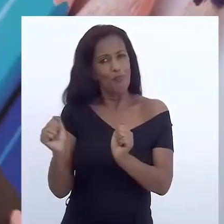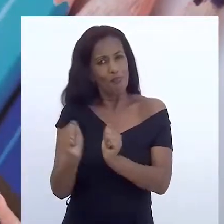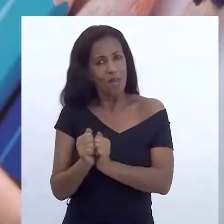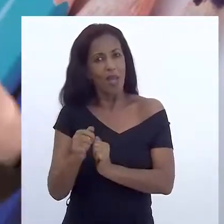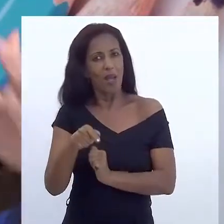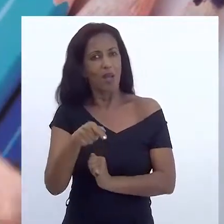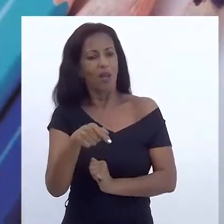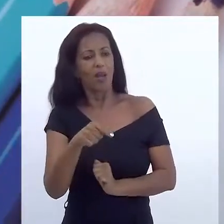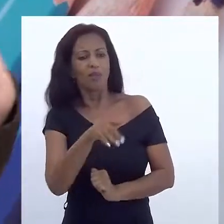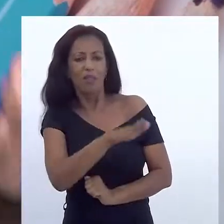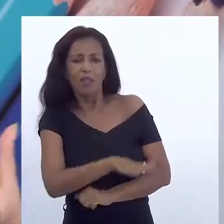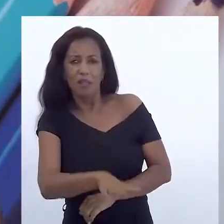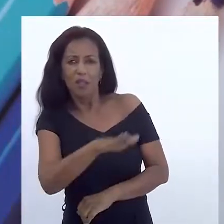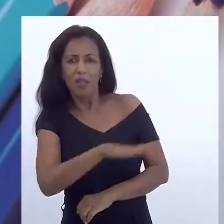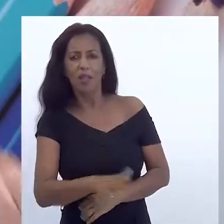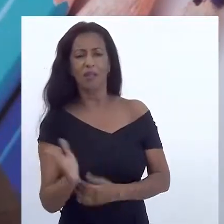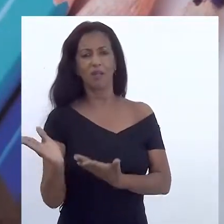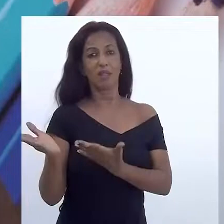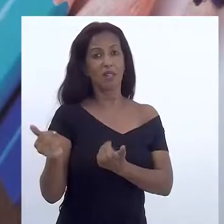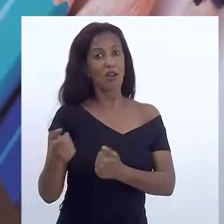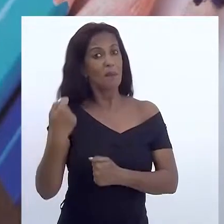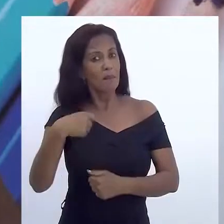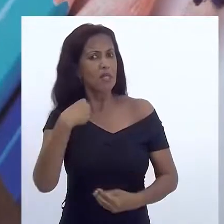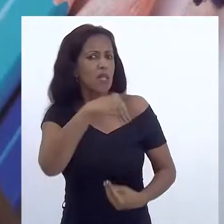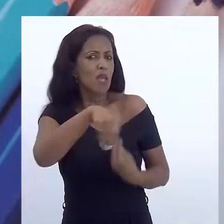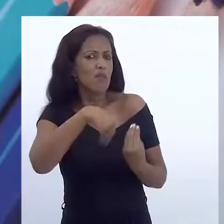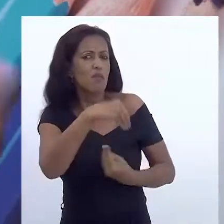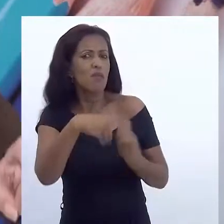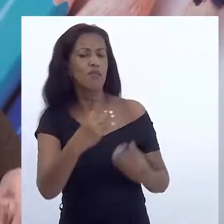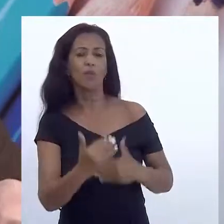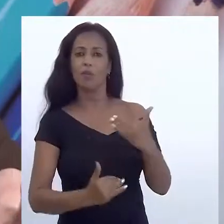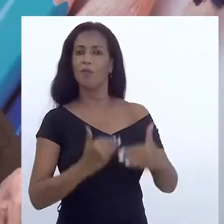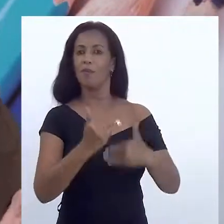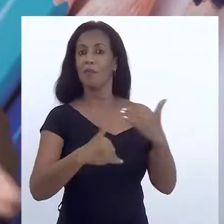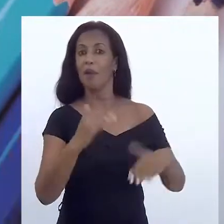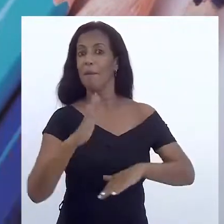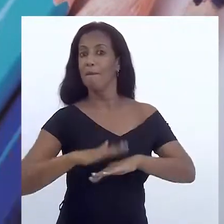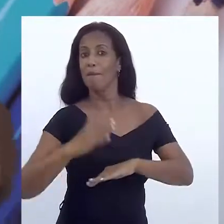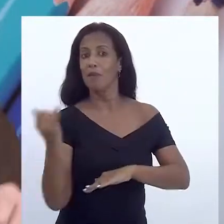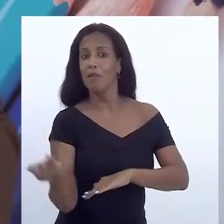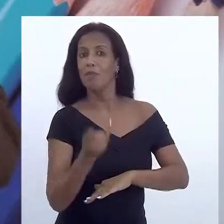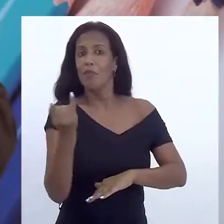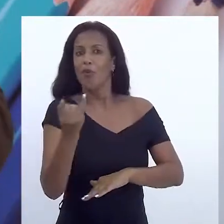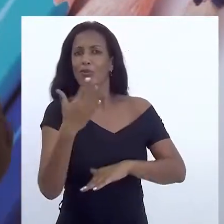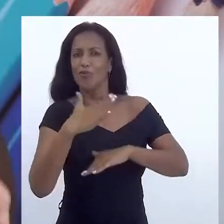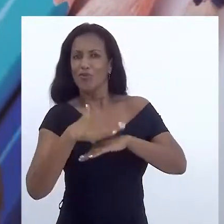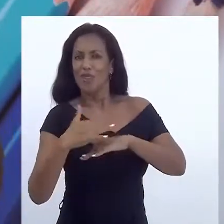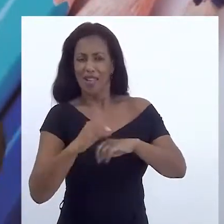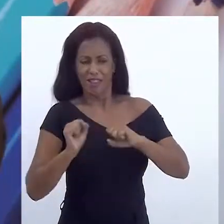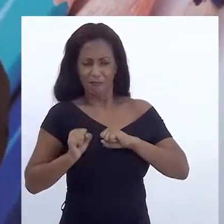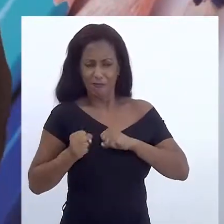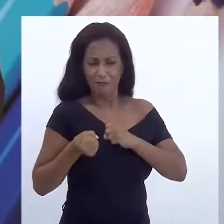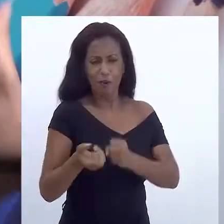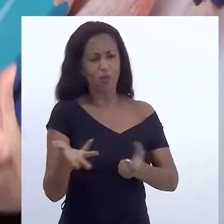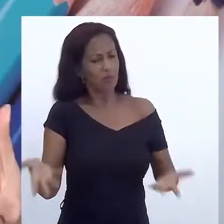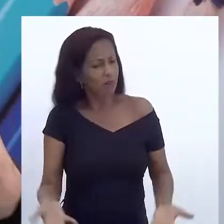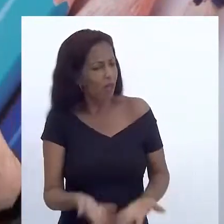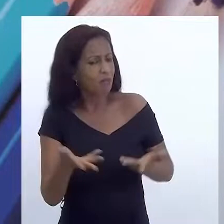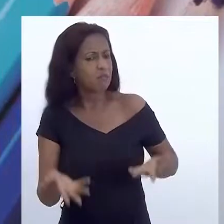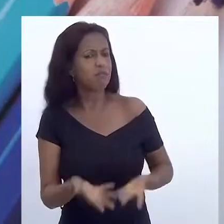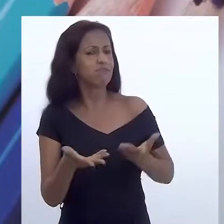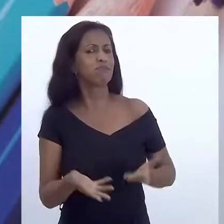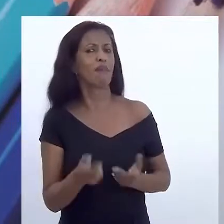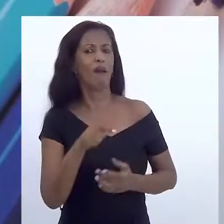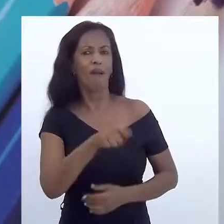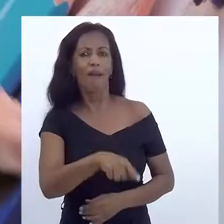daquele menor, daquela criança, daquele adolescente, tem que estar envolvidos no processo. Isso é o mais importante, o afeto, o encorajamento, sabe?